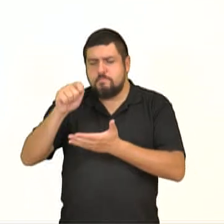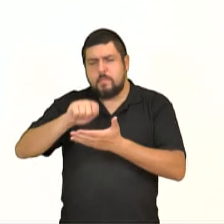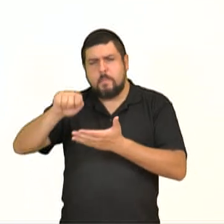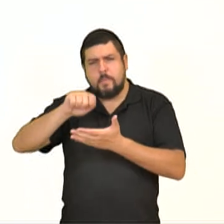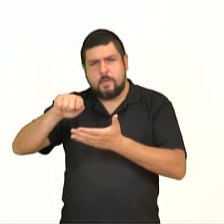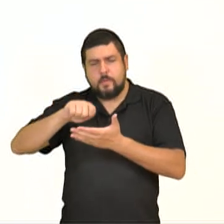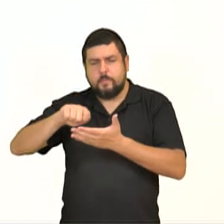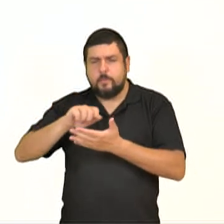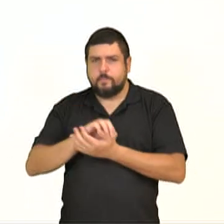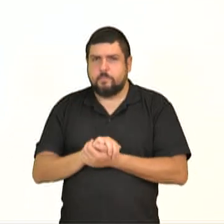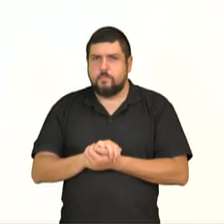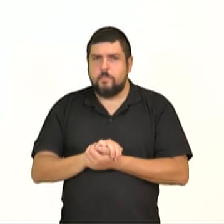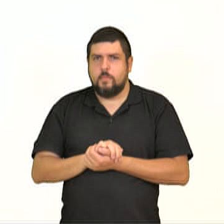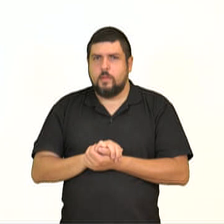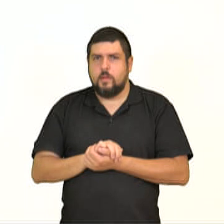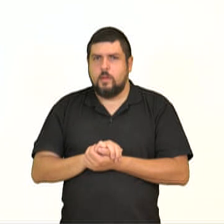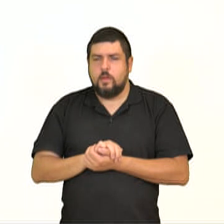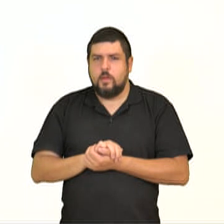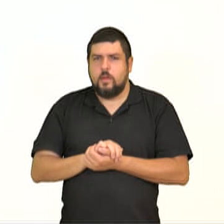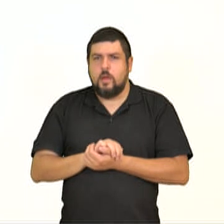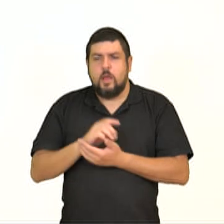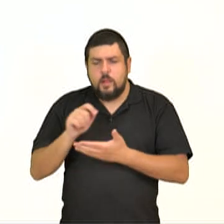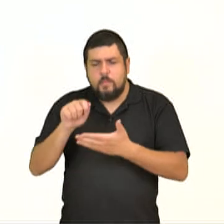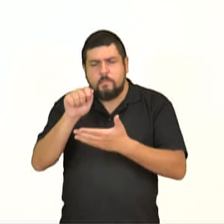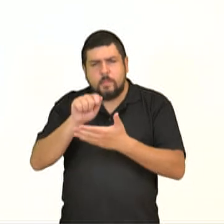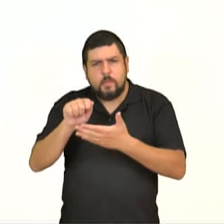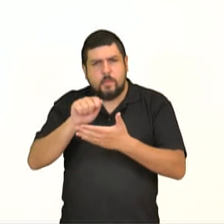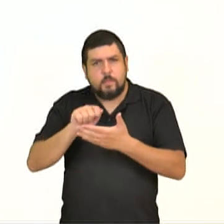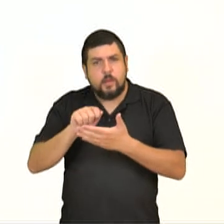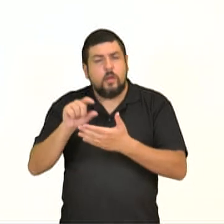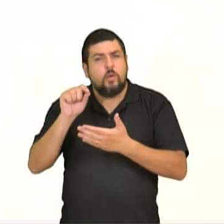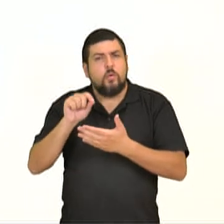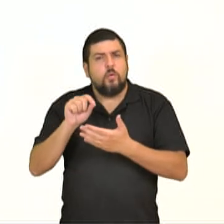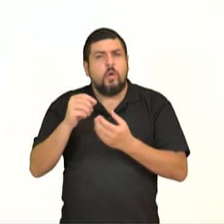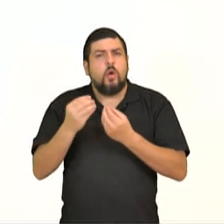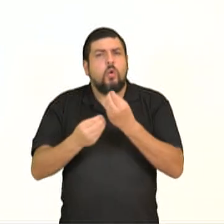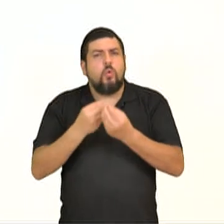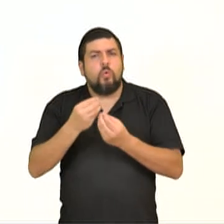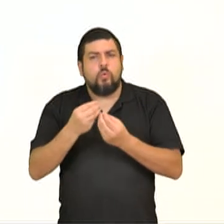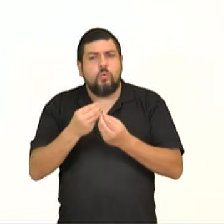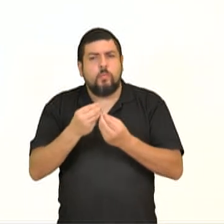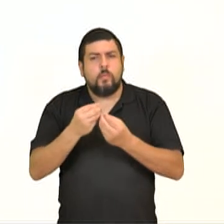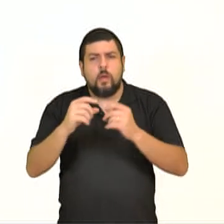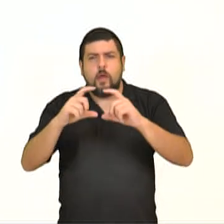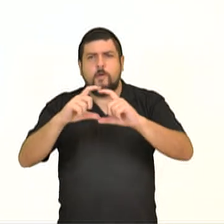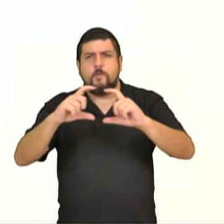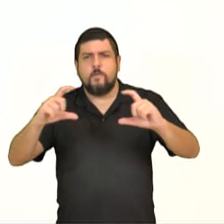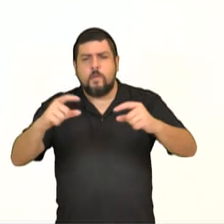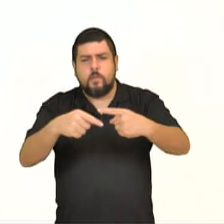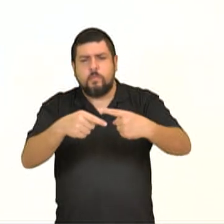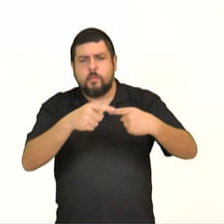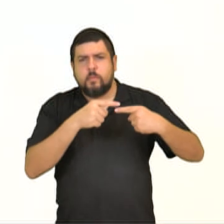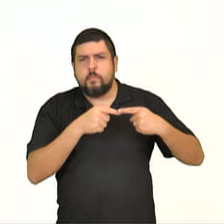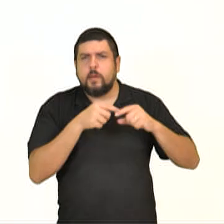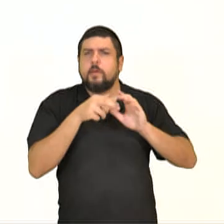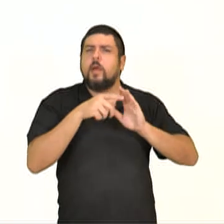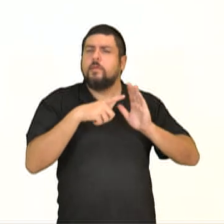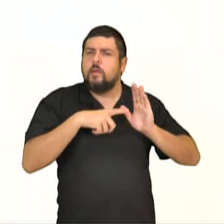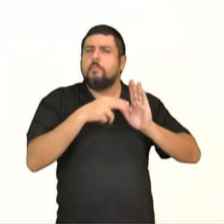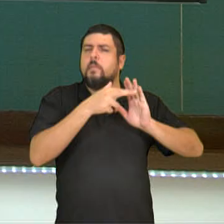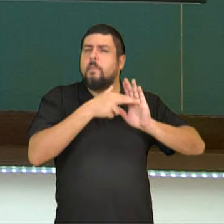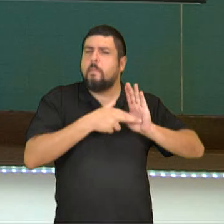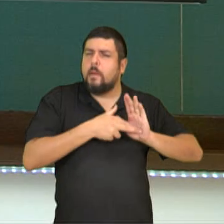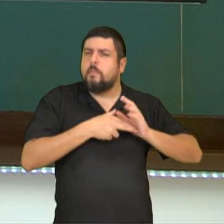ele cita as regras que deram origem à fórmula de Bhaskara, né? E que conhecemos hoje, tá?